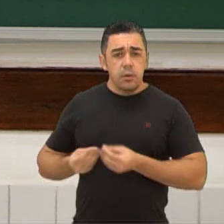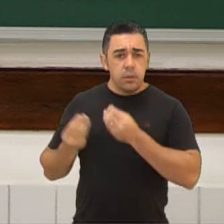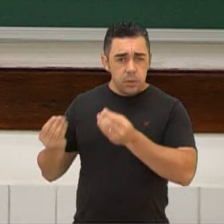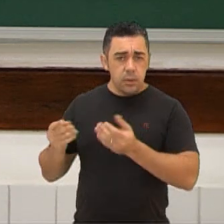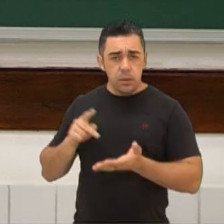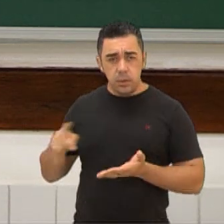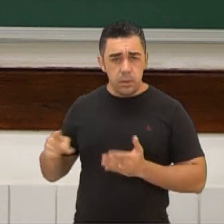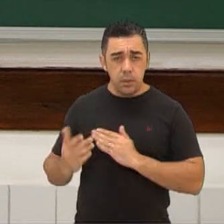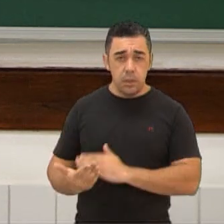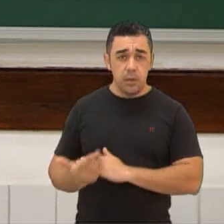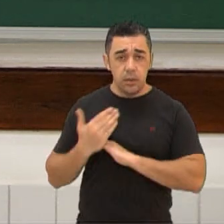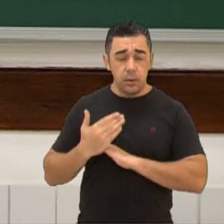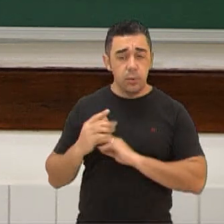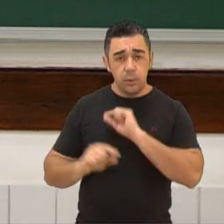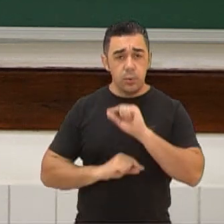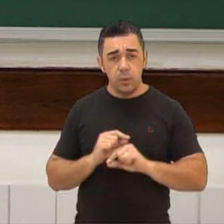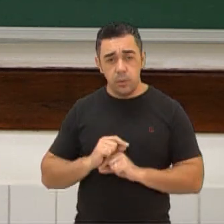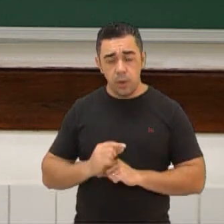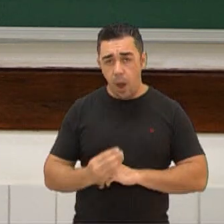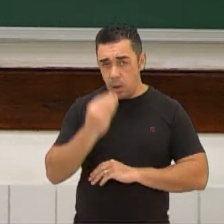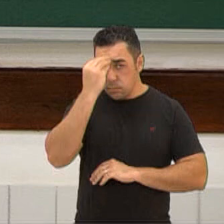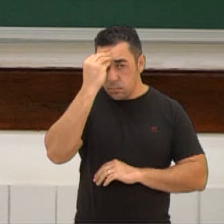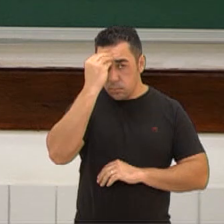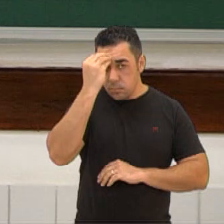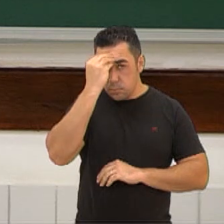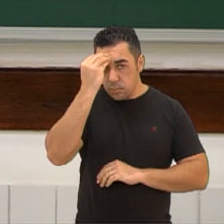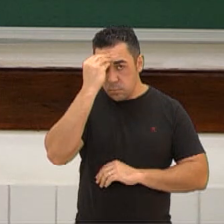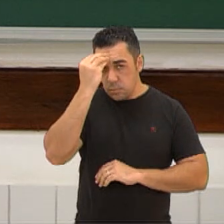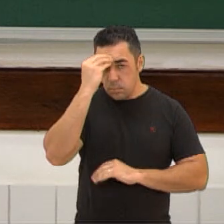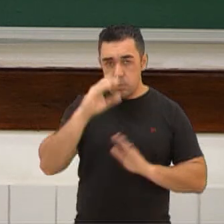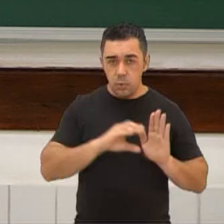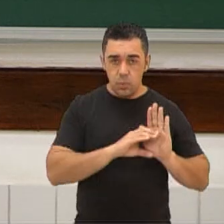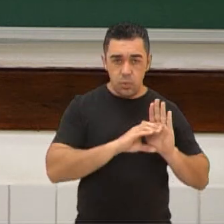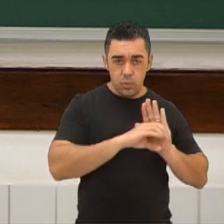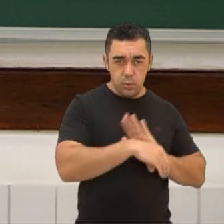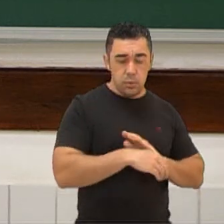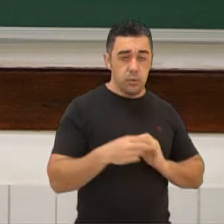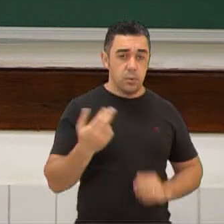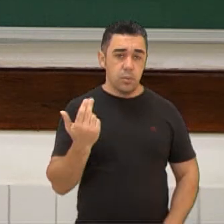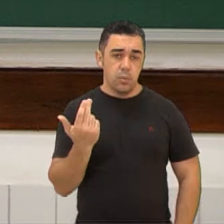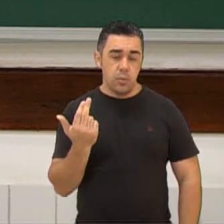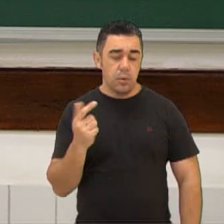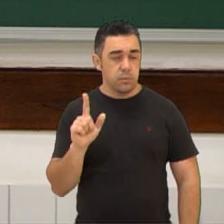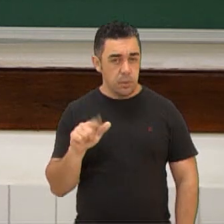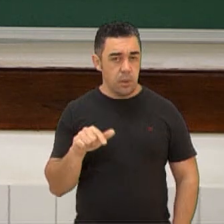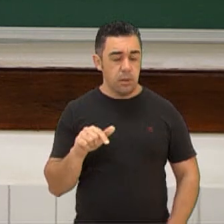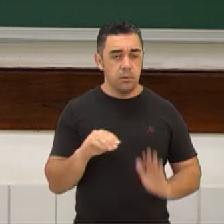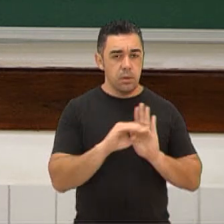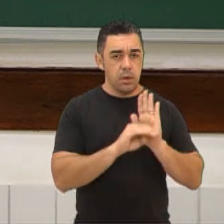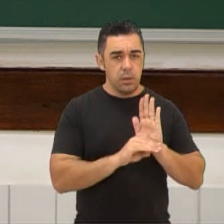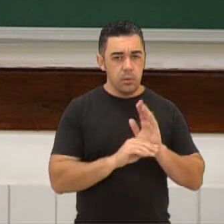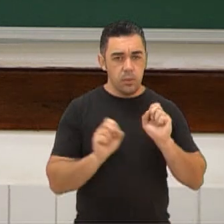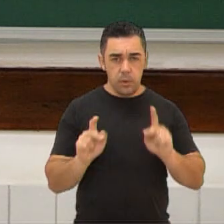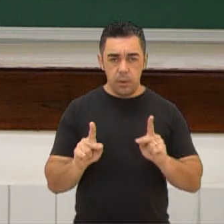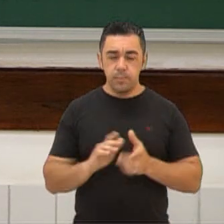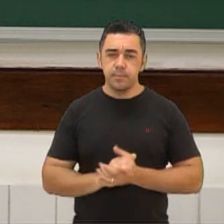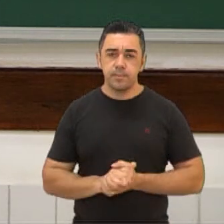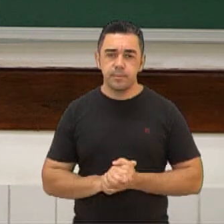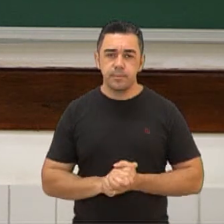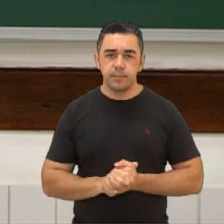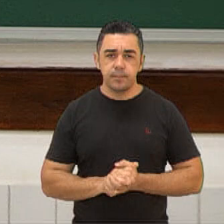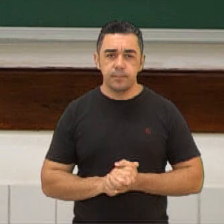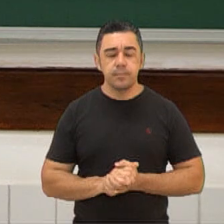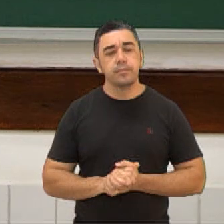pois eles ajudam a você fixar mais ainda esse conceito, essa ideia aí de propriedade, ok?